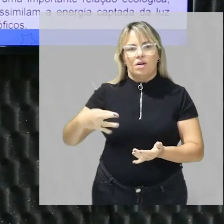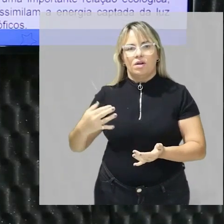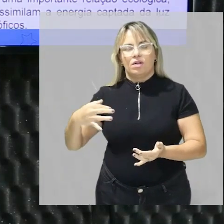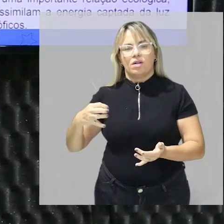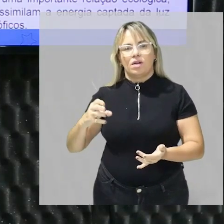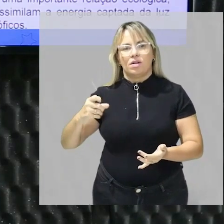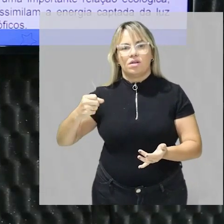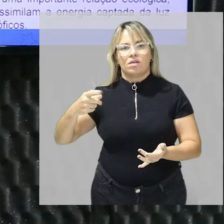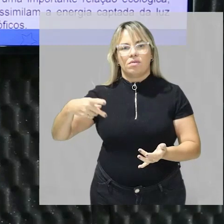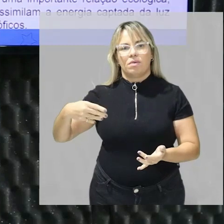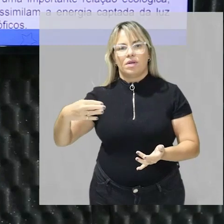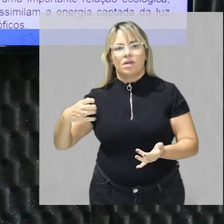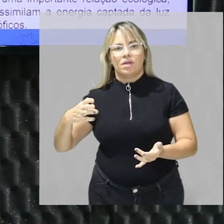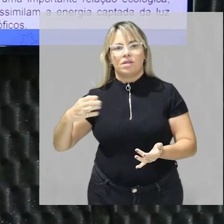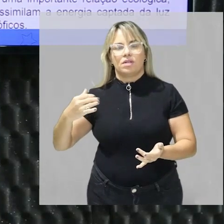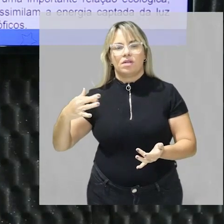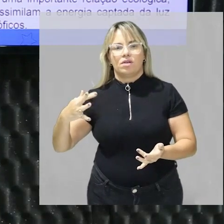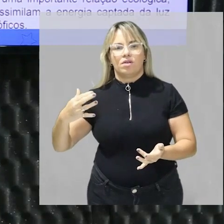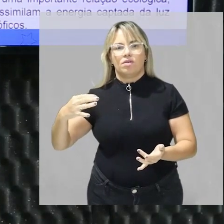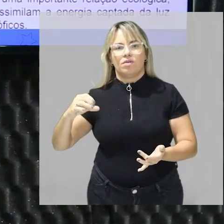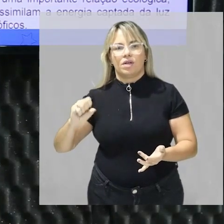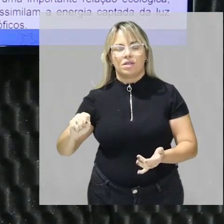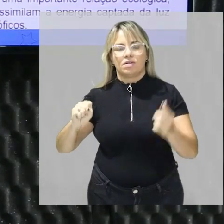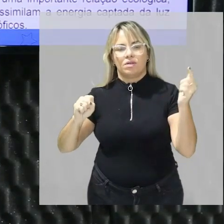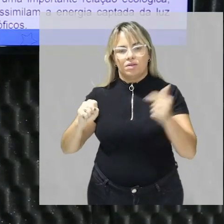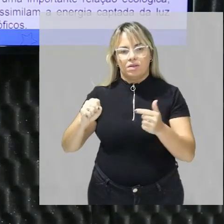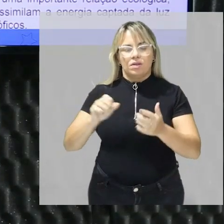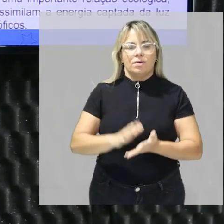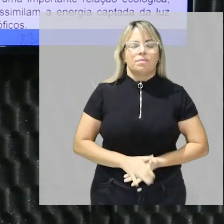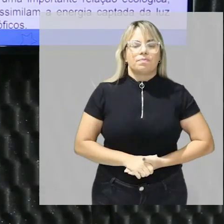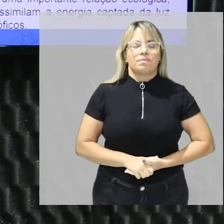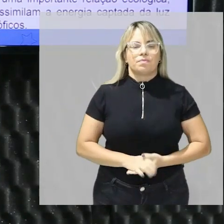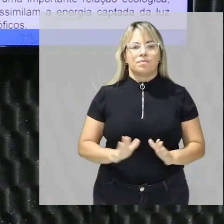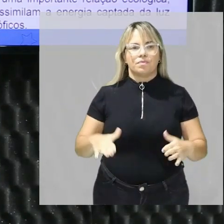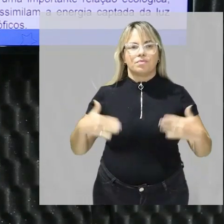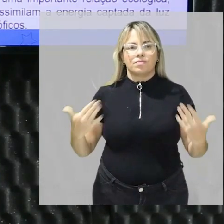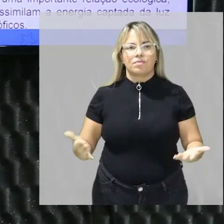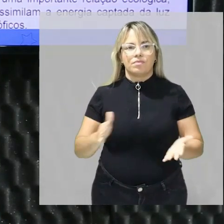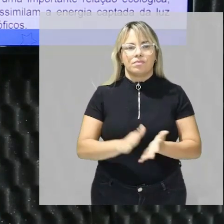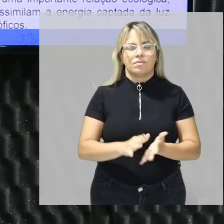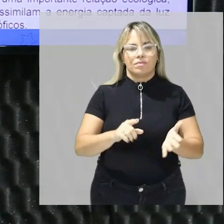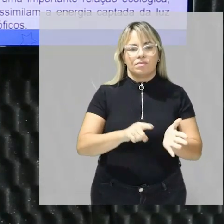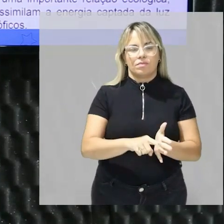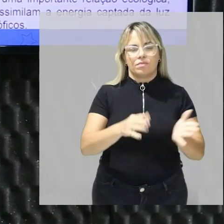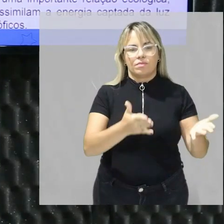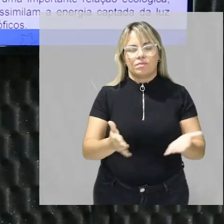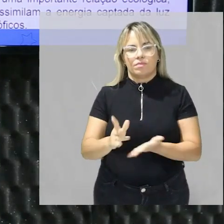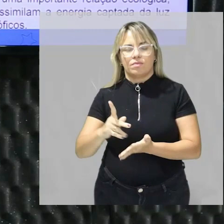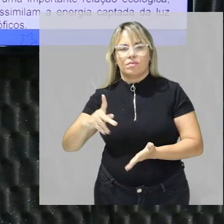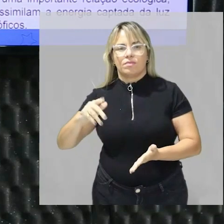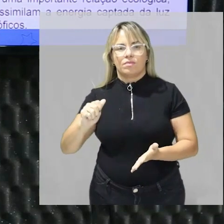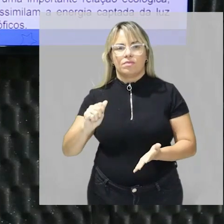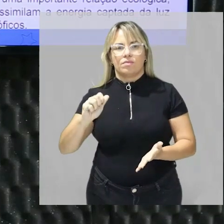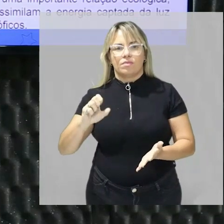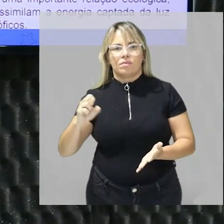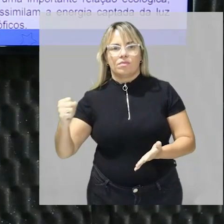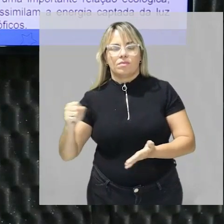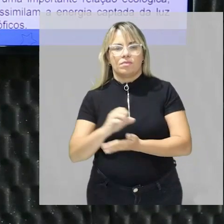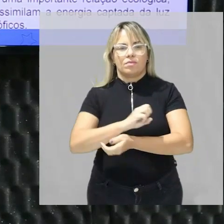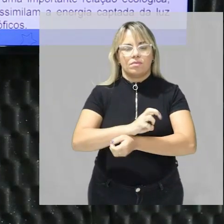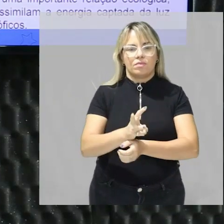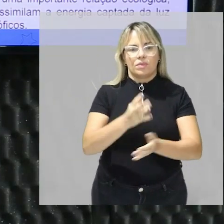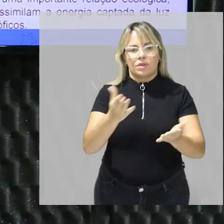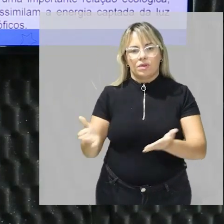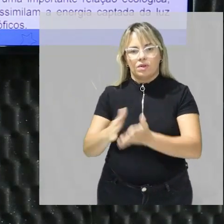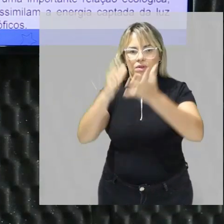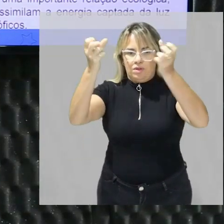tá? Então, essa questão aqui, ela foi retirada, né, lá do Paizoema, tá? E olha só o que ela